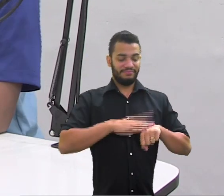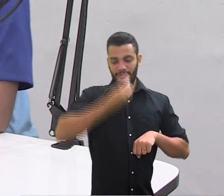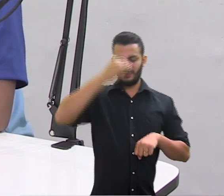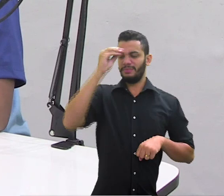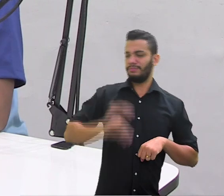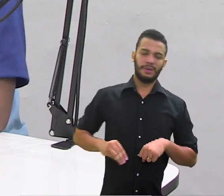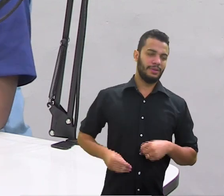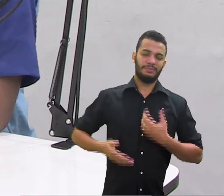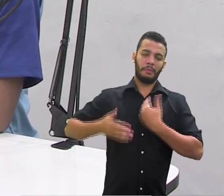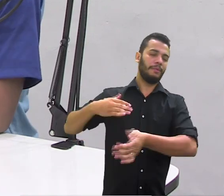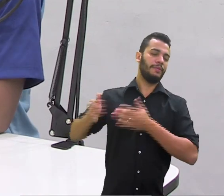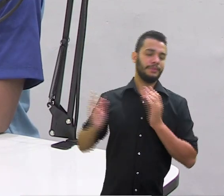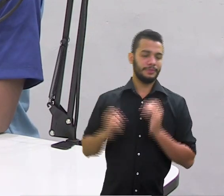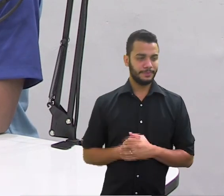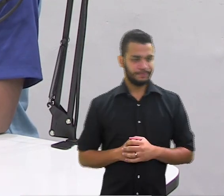só